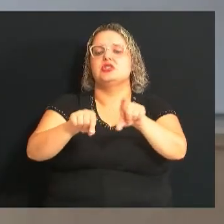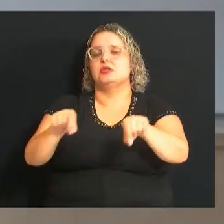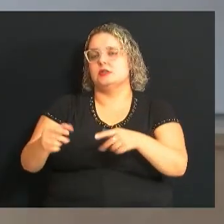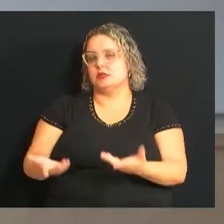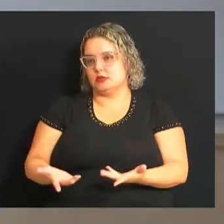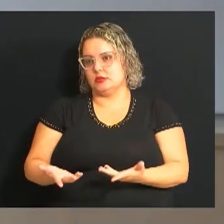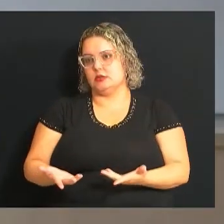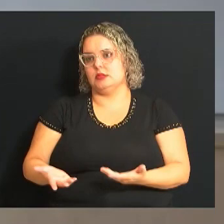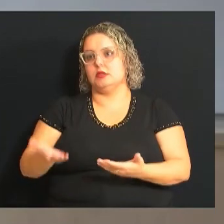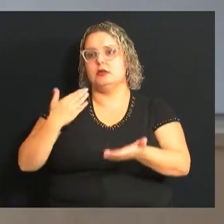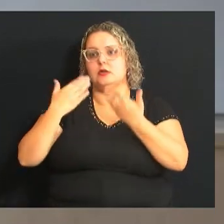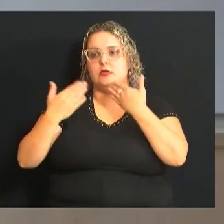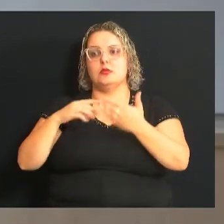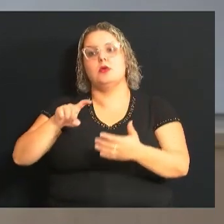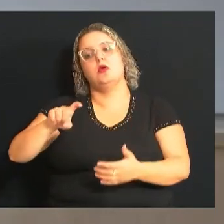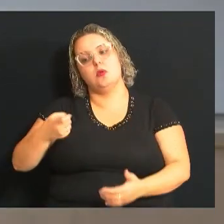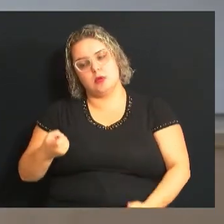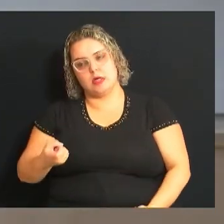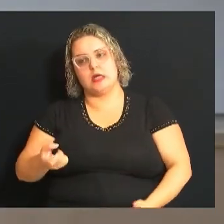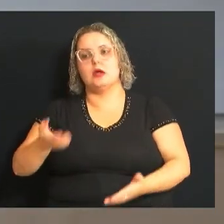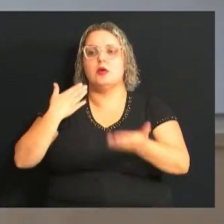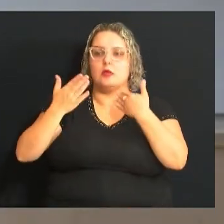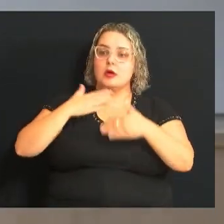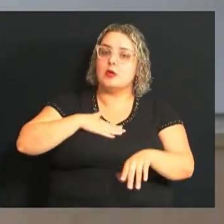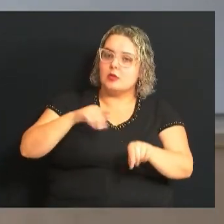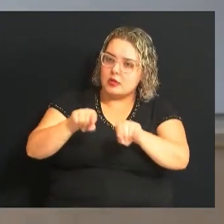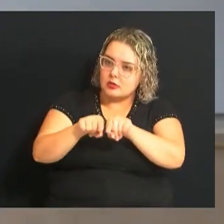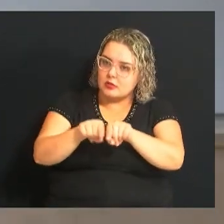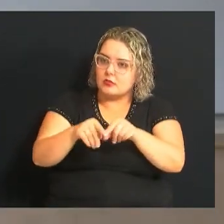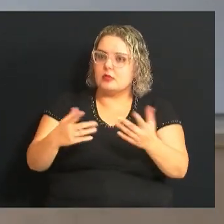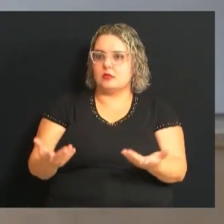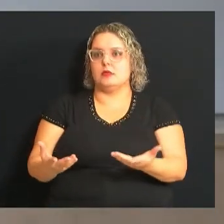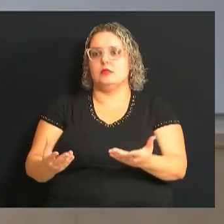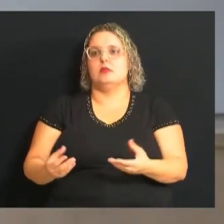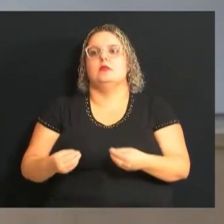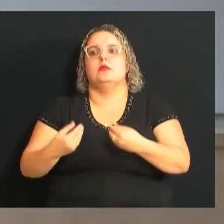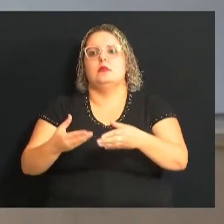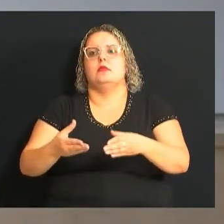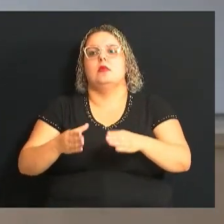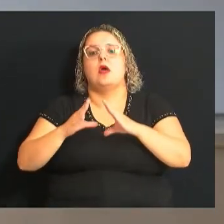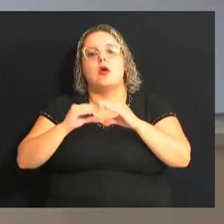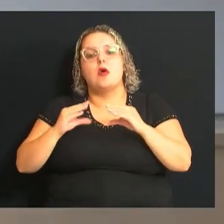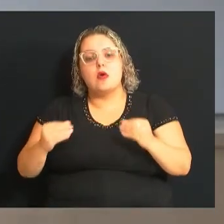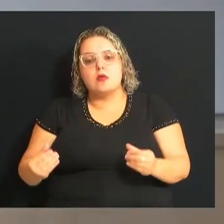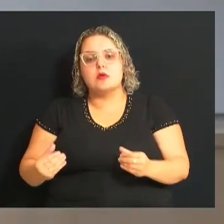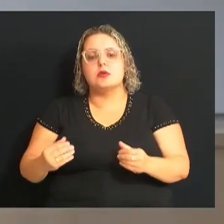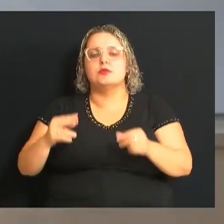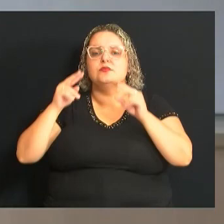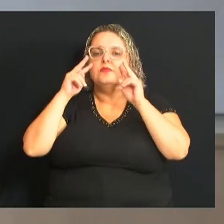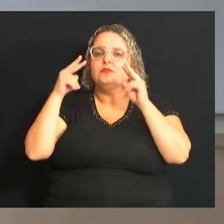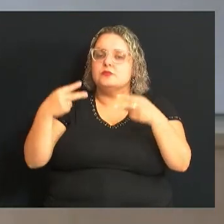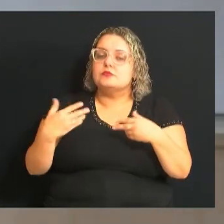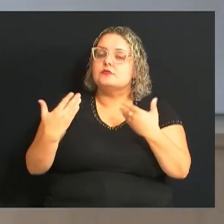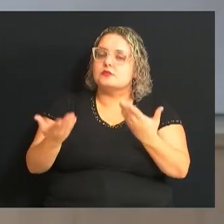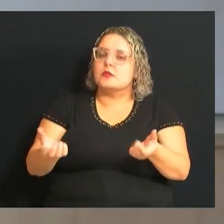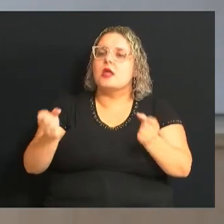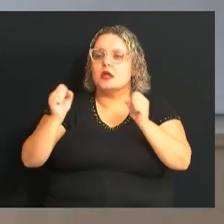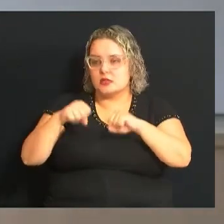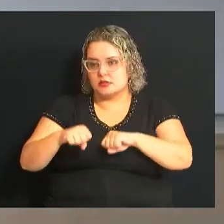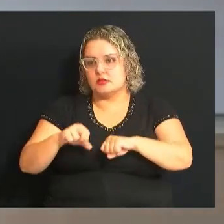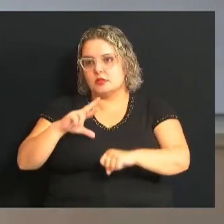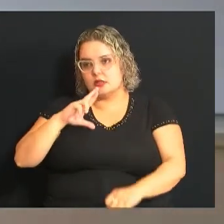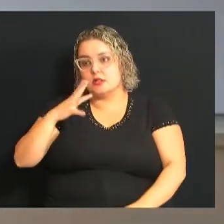ex, fazer conversas comigo também que tragam com mais profundidade o ponto de vista dele, e a partir daí a gente cria